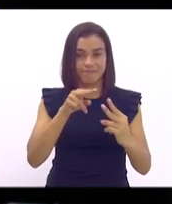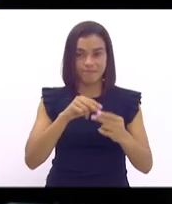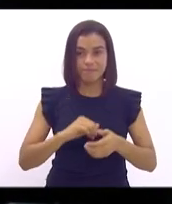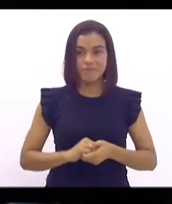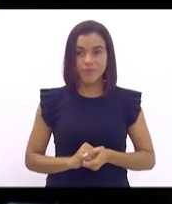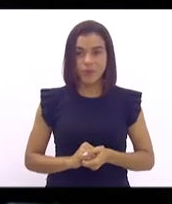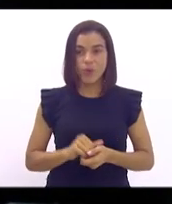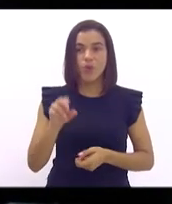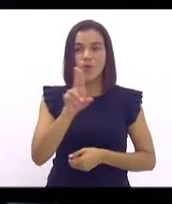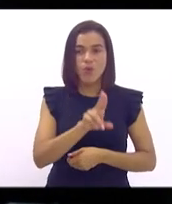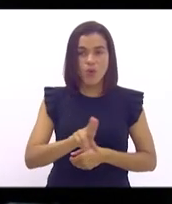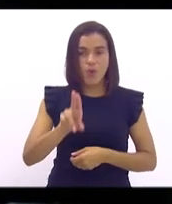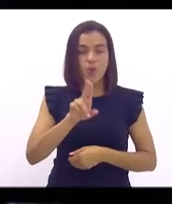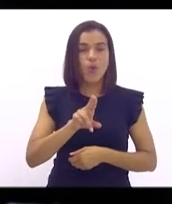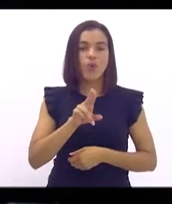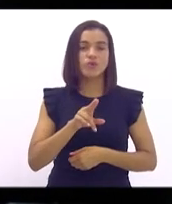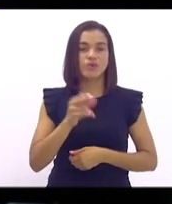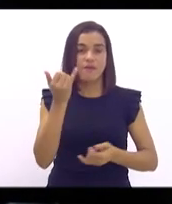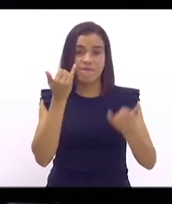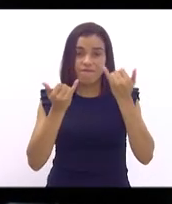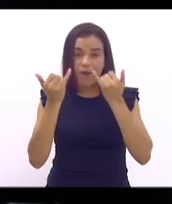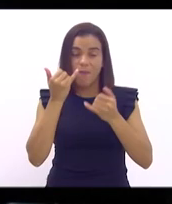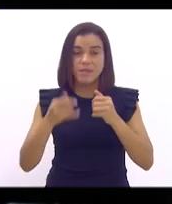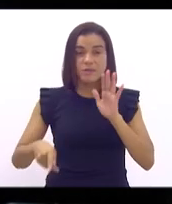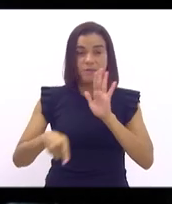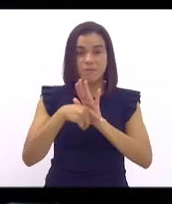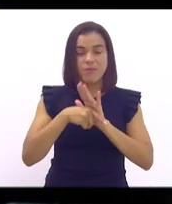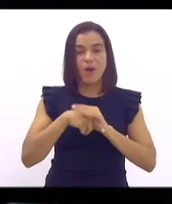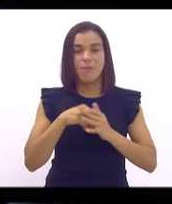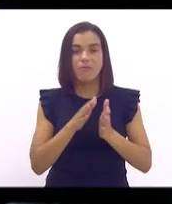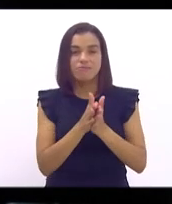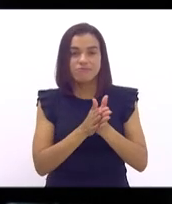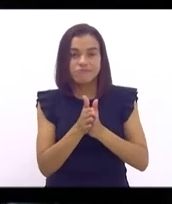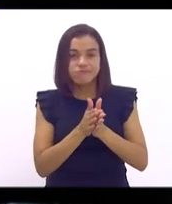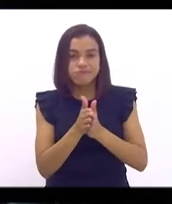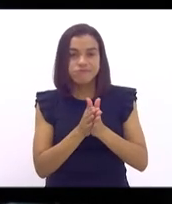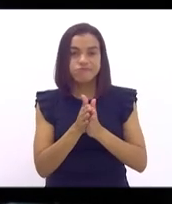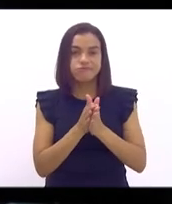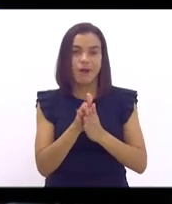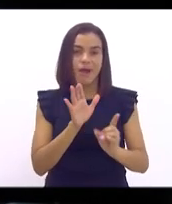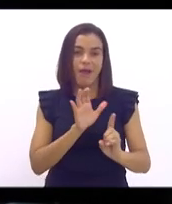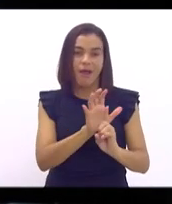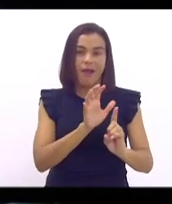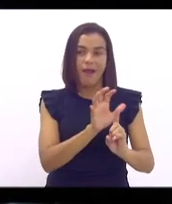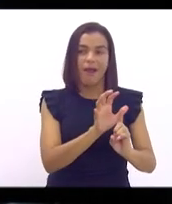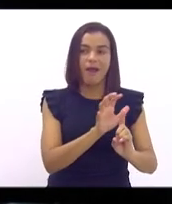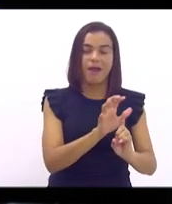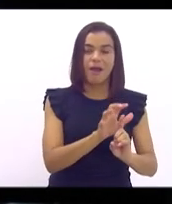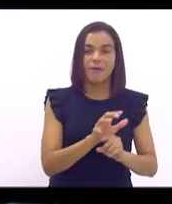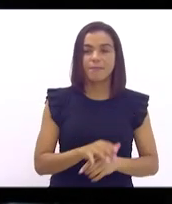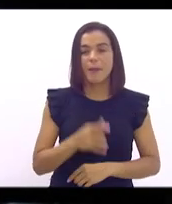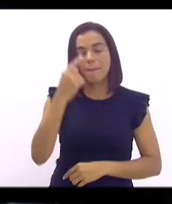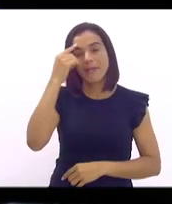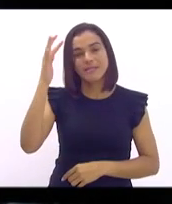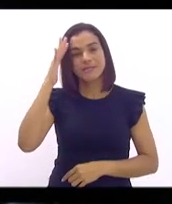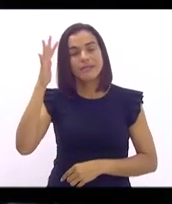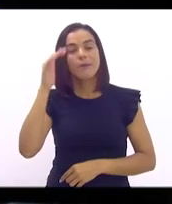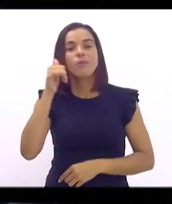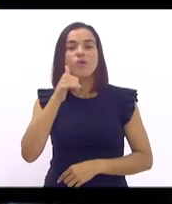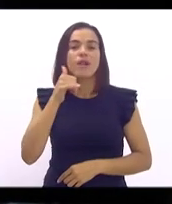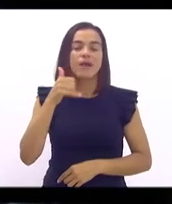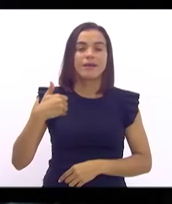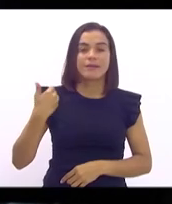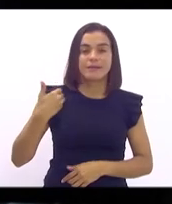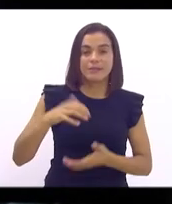O uso de dados pessoais para obtenção de vantagens. Aqui a gente pode pensar numa mulher idosa